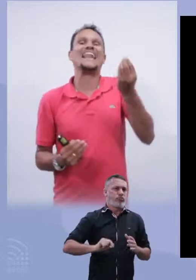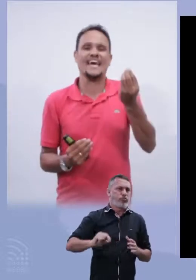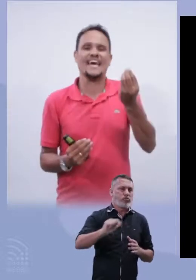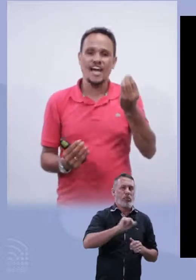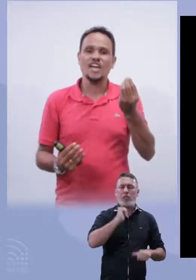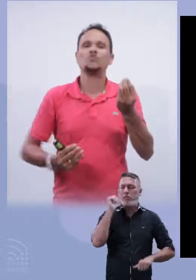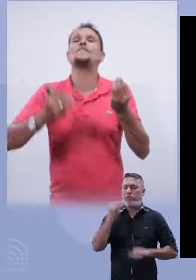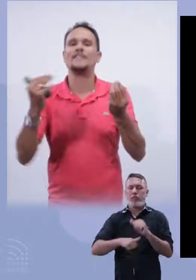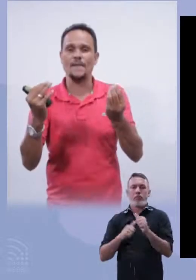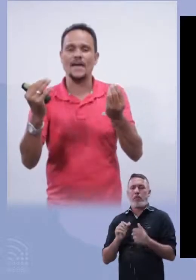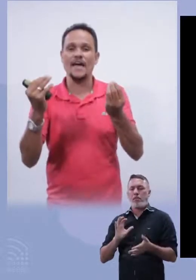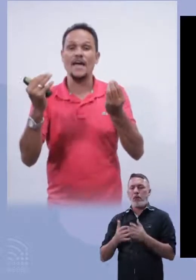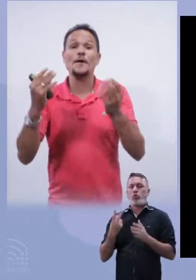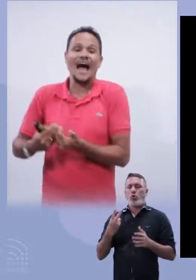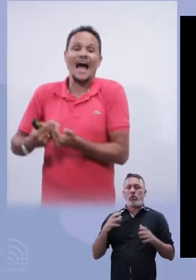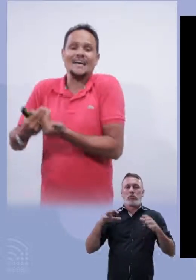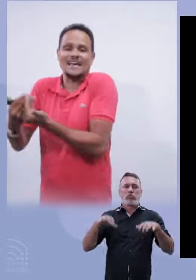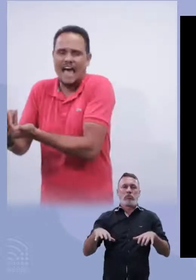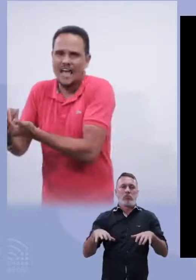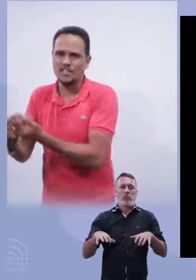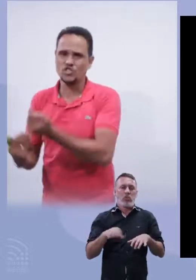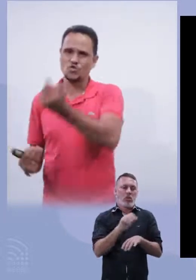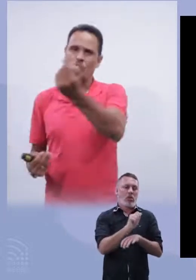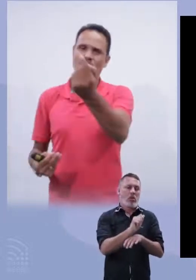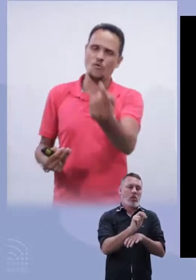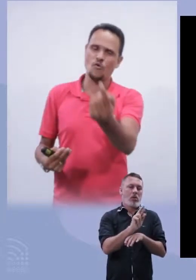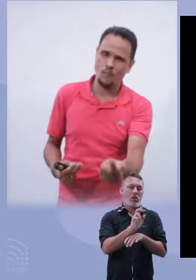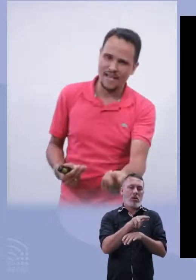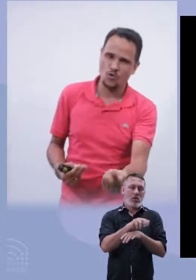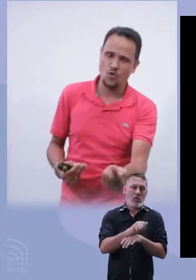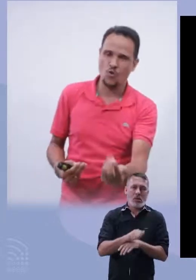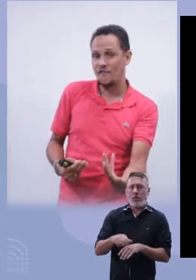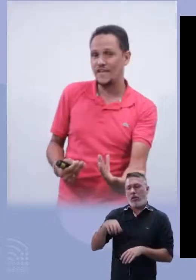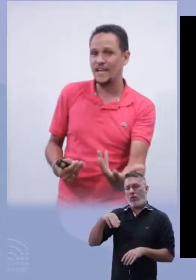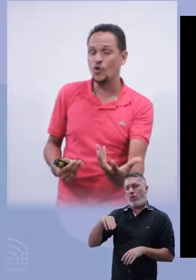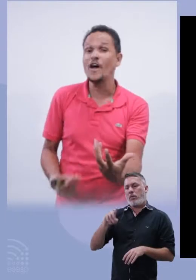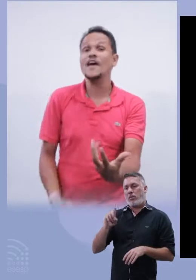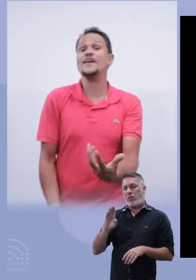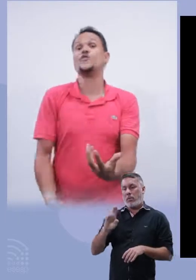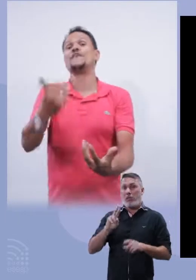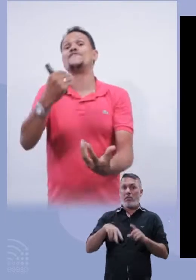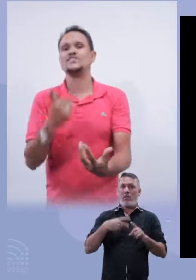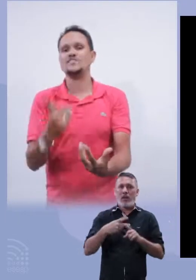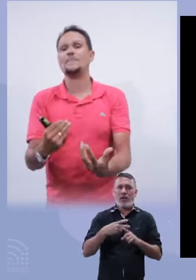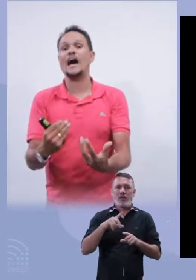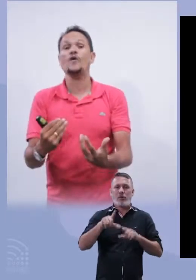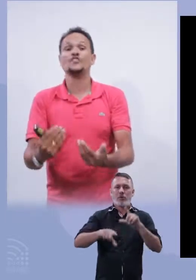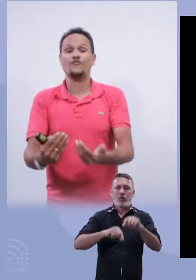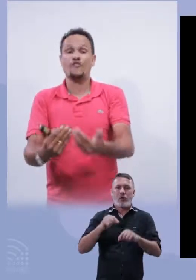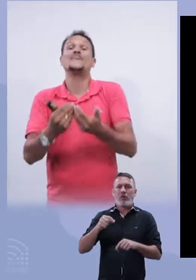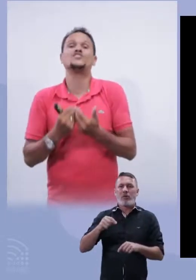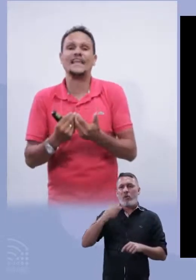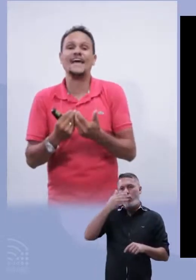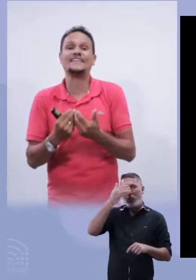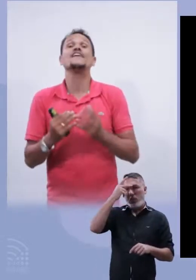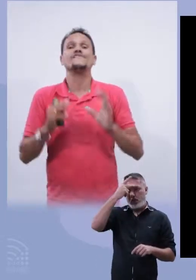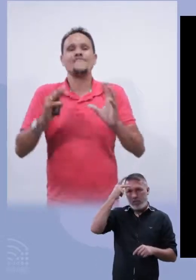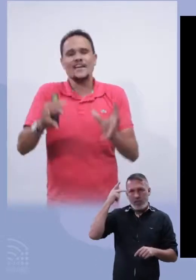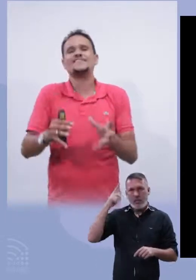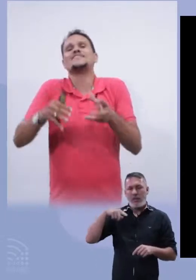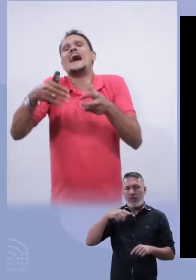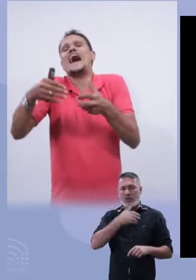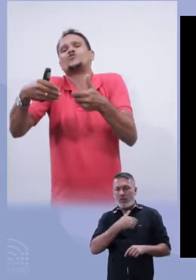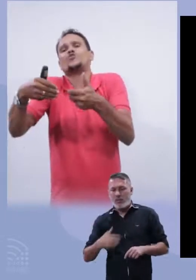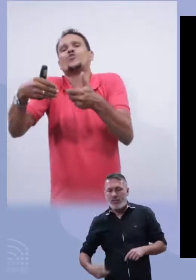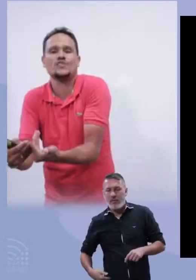início da arena do MDB, mais a ideia de escolher o governador e o prefeito de capital de forma indireta,